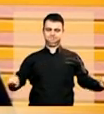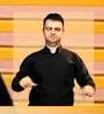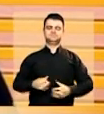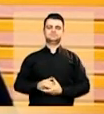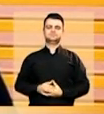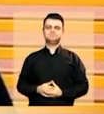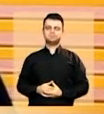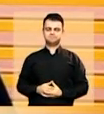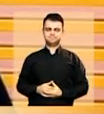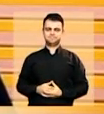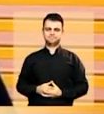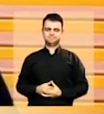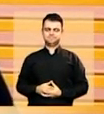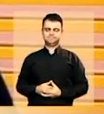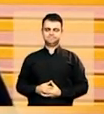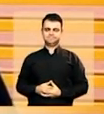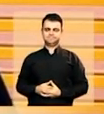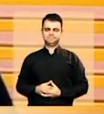9910